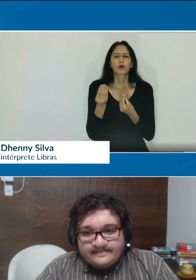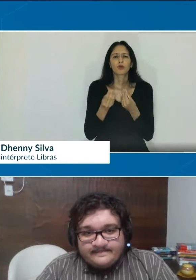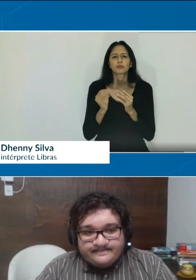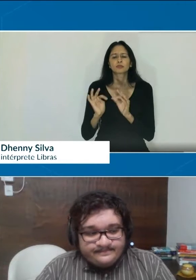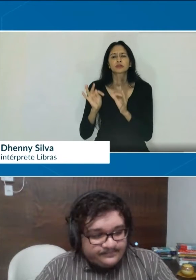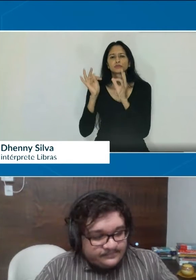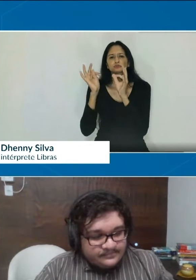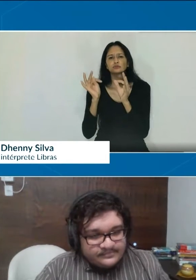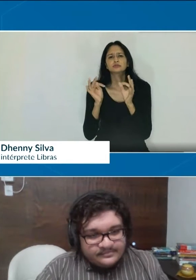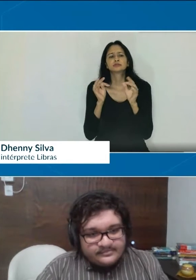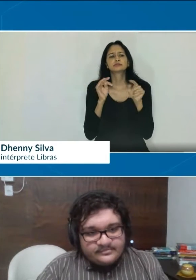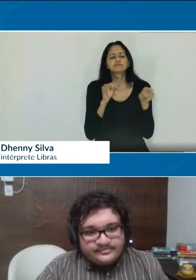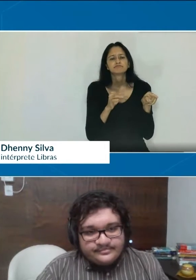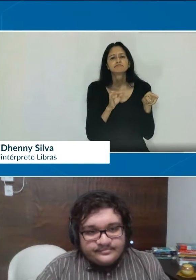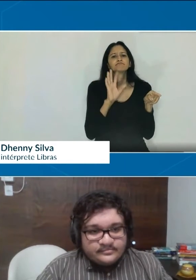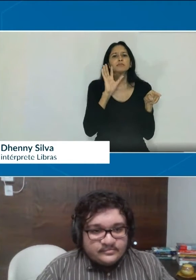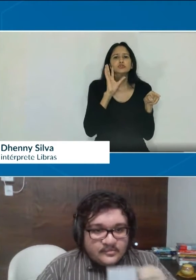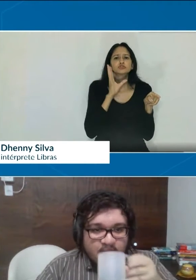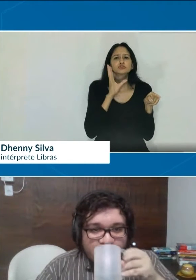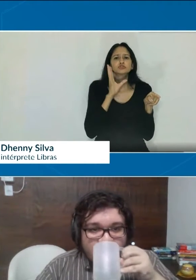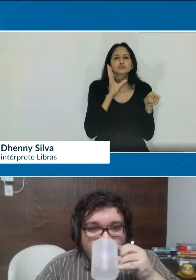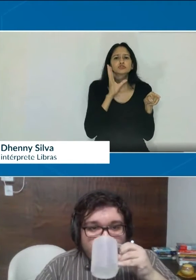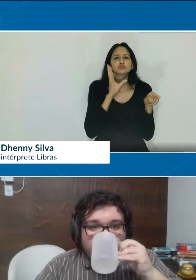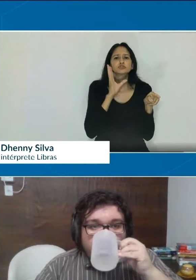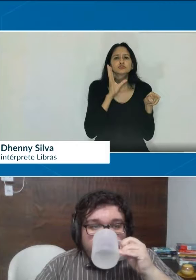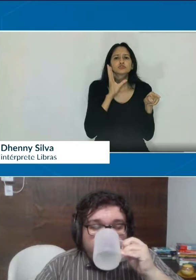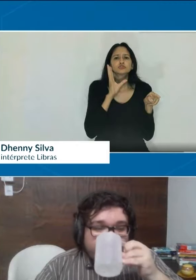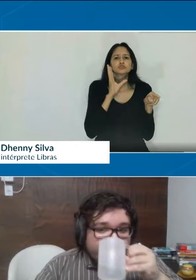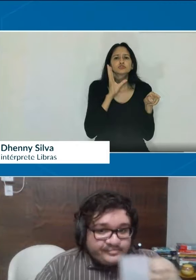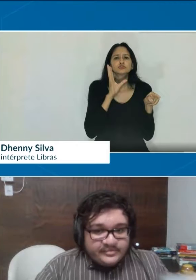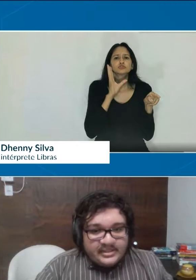aí na prática mesmo, na vida da gente?